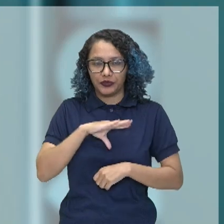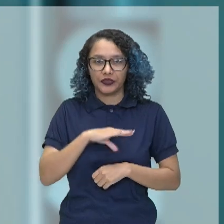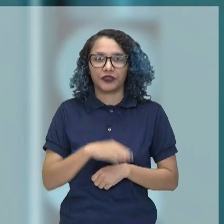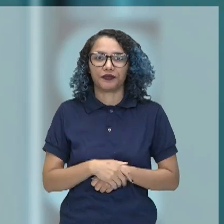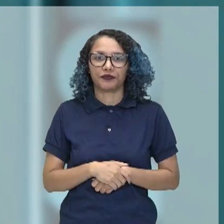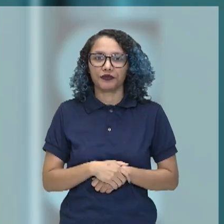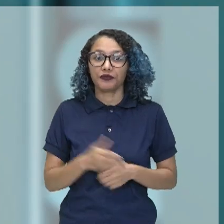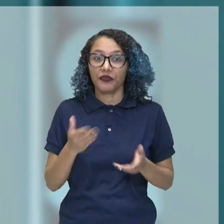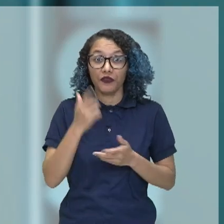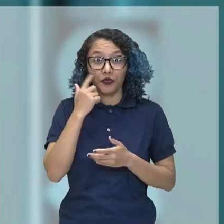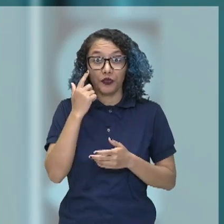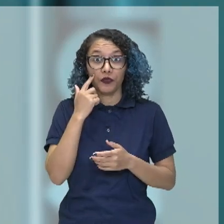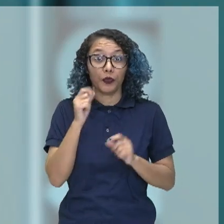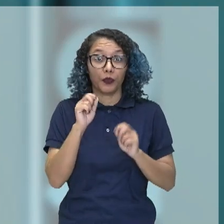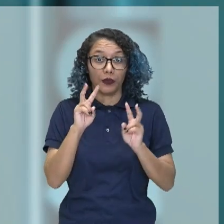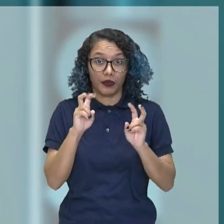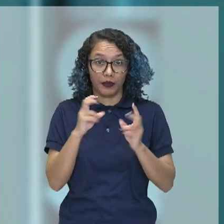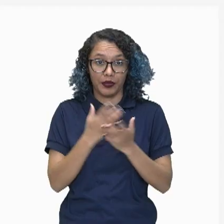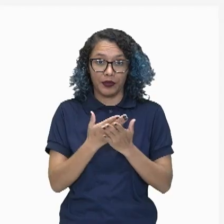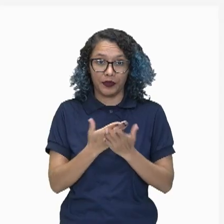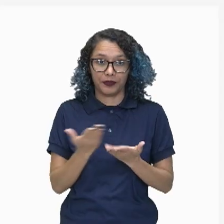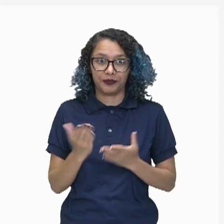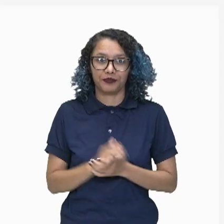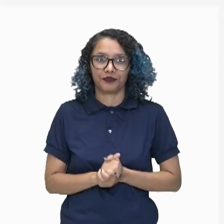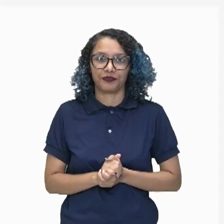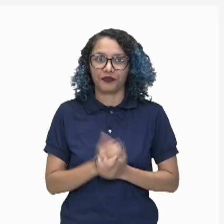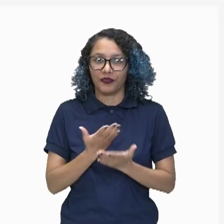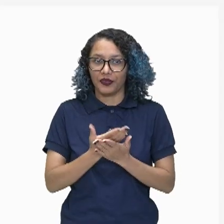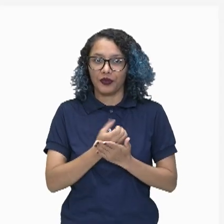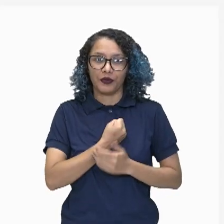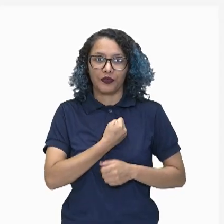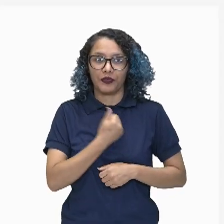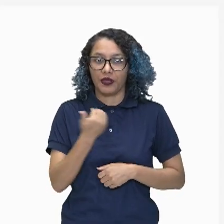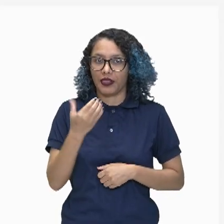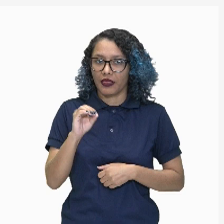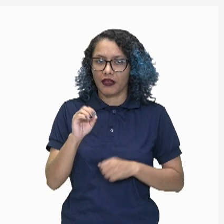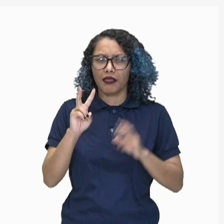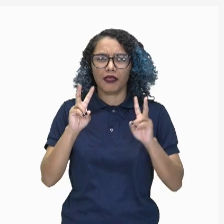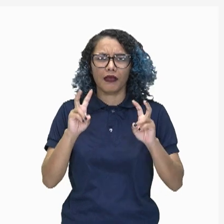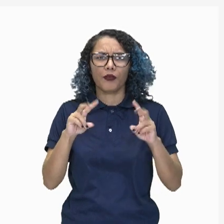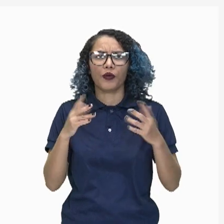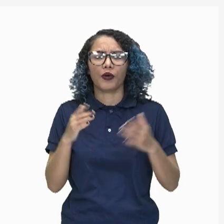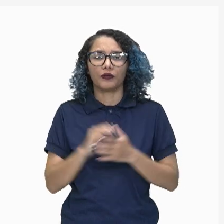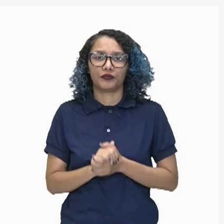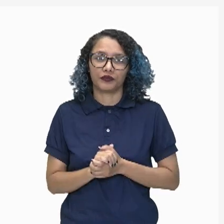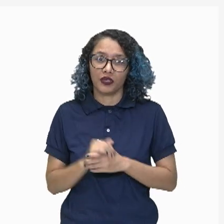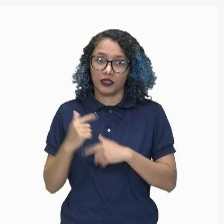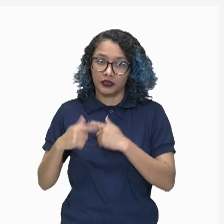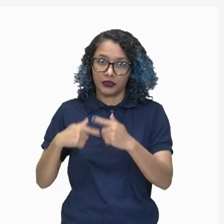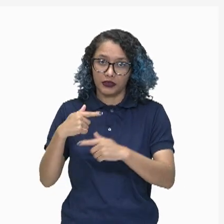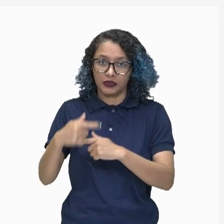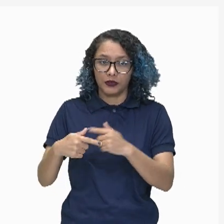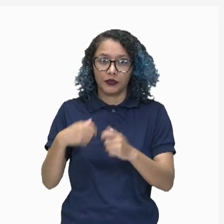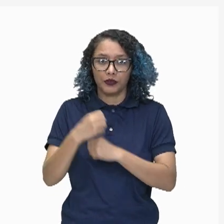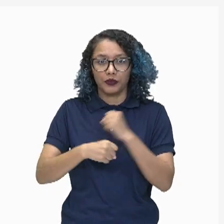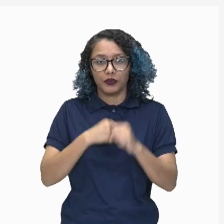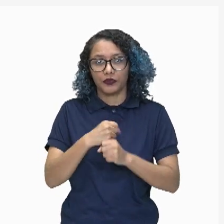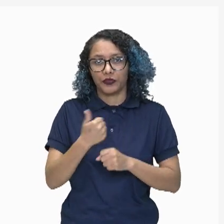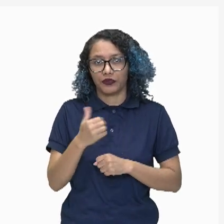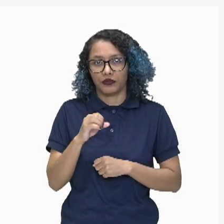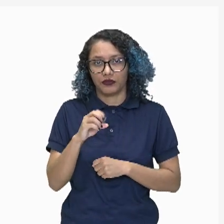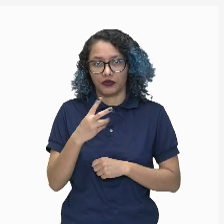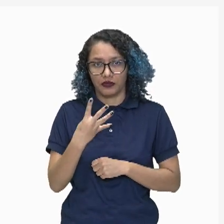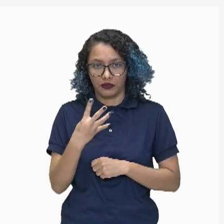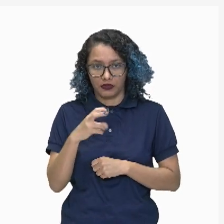Portuguesa. Vamos observar o que nós teremos na nossa aula. A aula 10, com objeto de conhecimento, a geração de